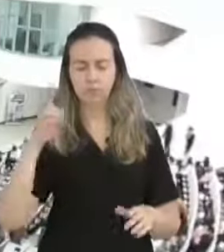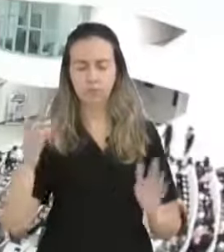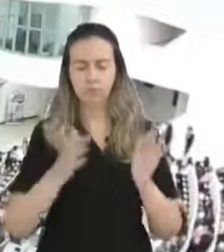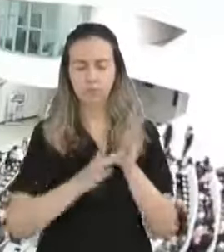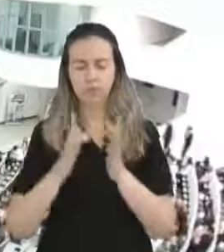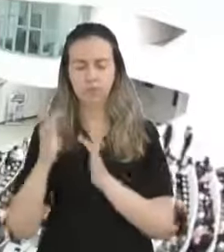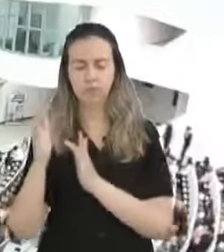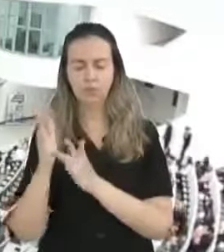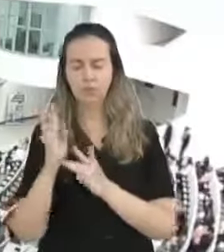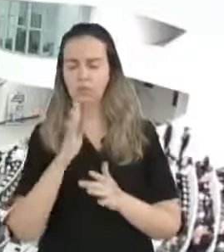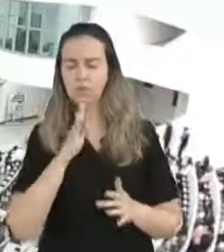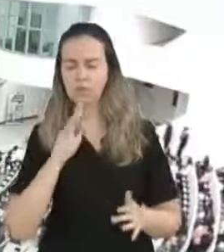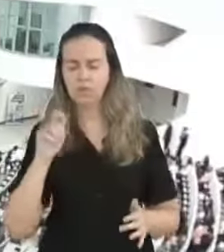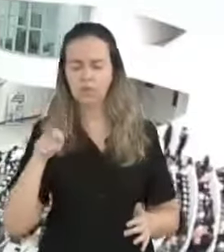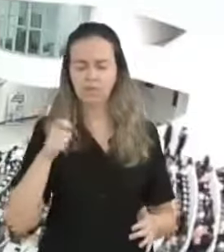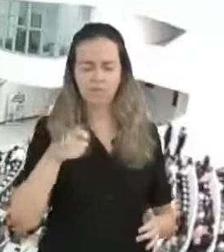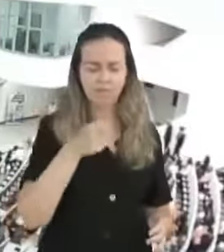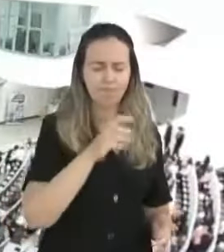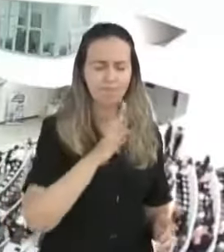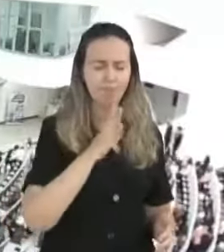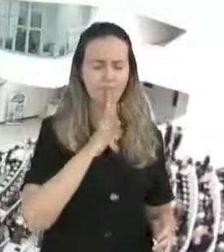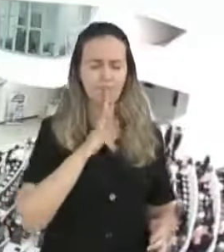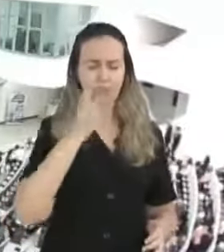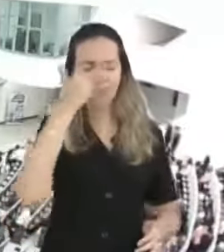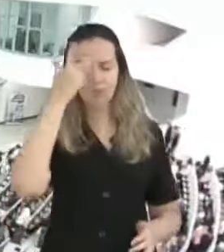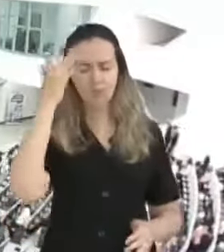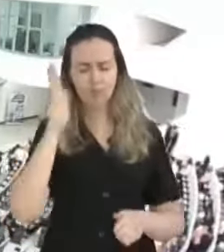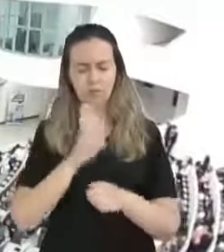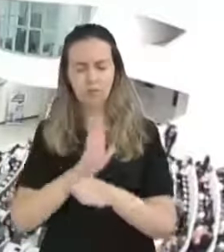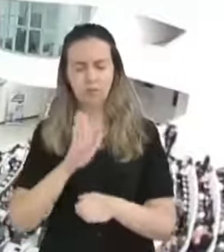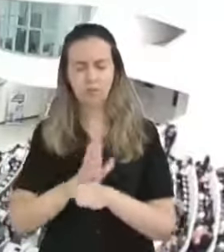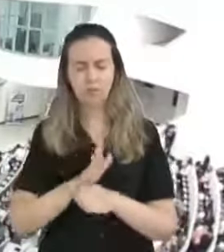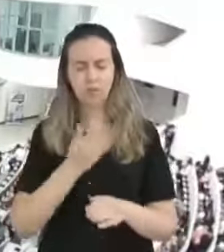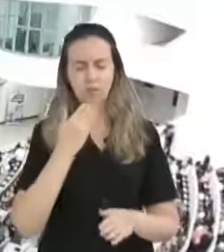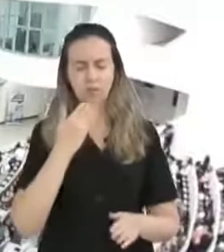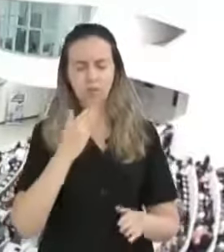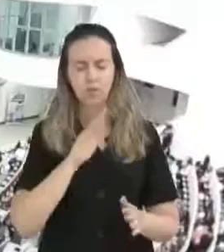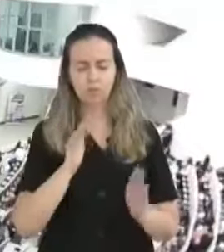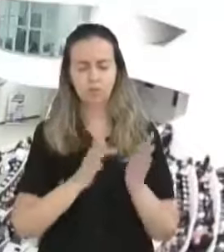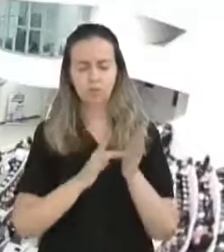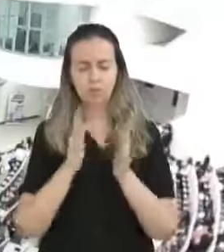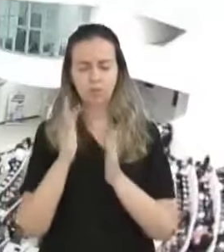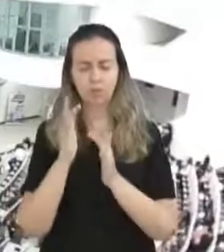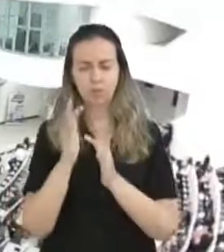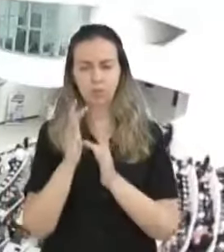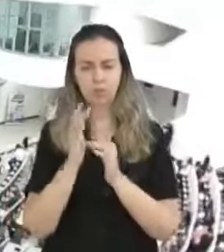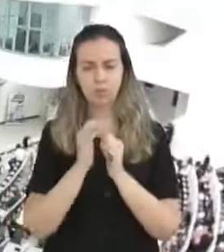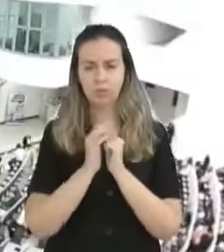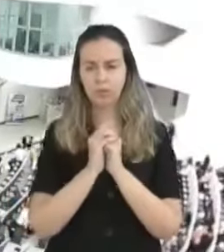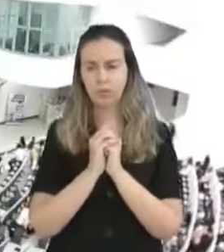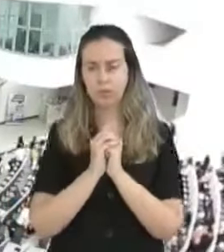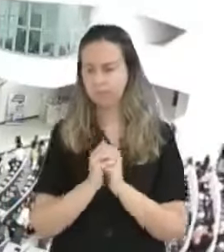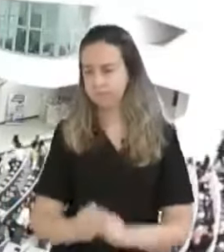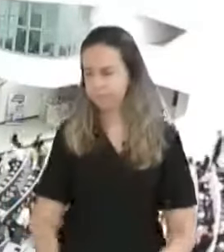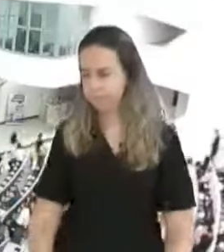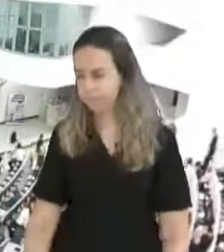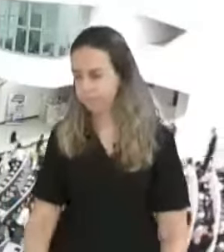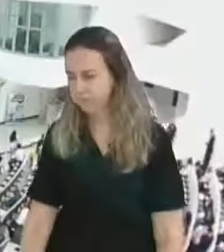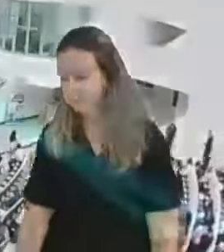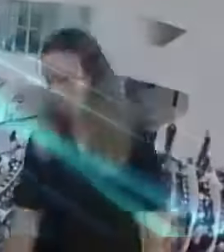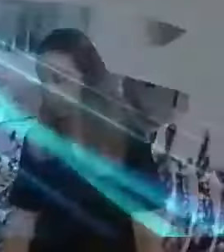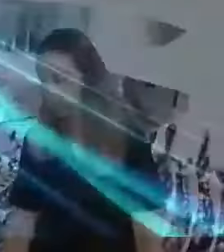Querido Jesus, tu conheces as necessidades. Ajuda-nos, pois, eu te peço, no teu eterno nome. Amém.